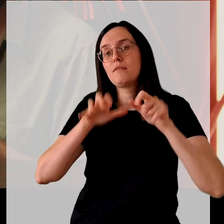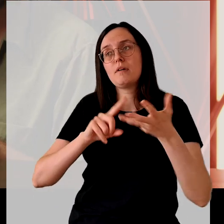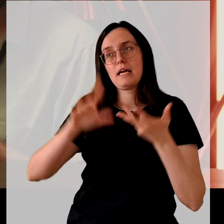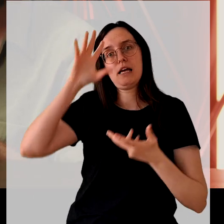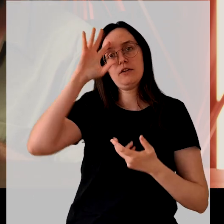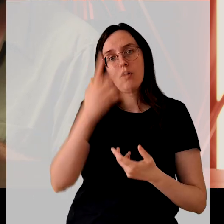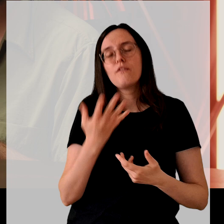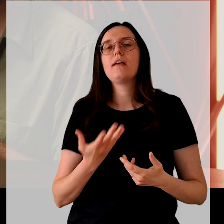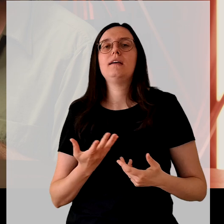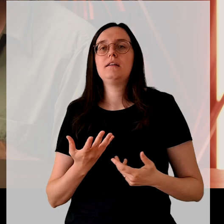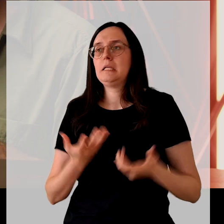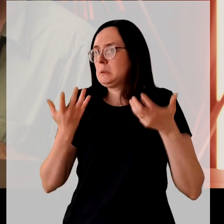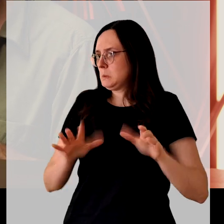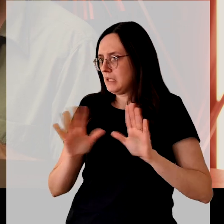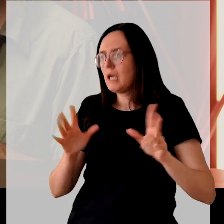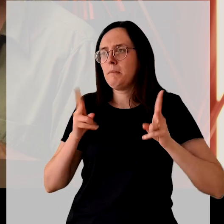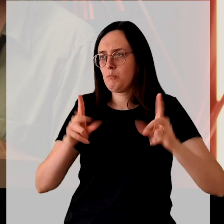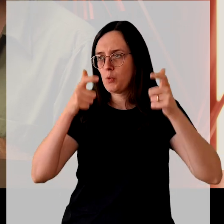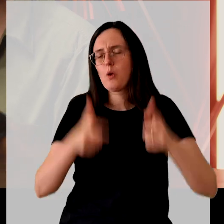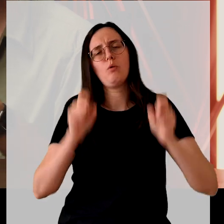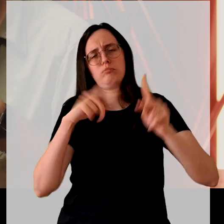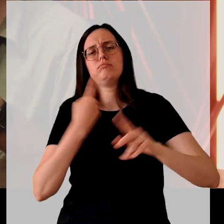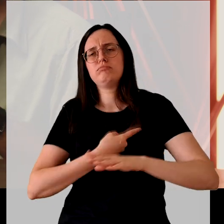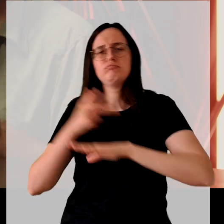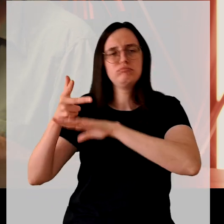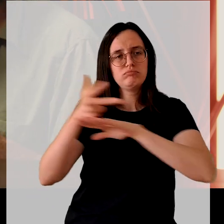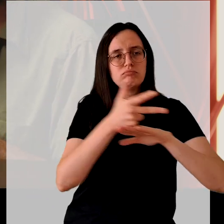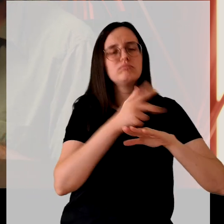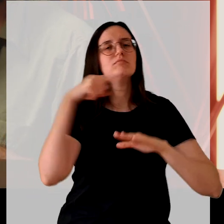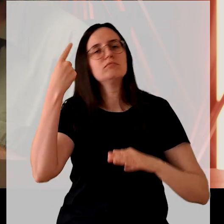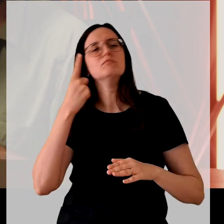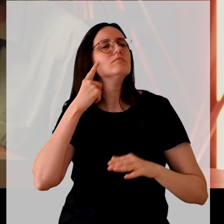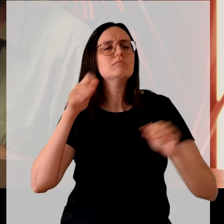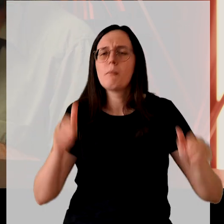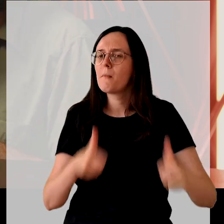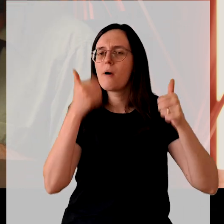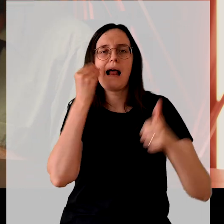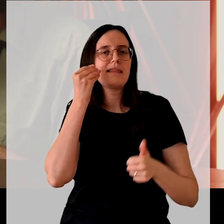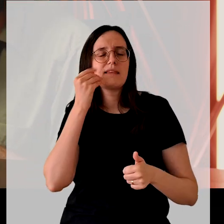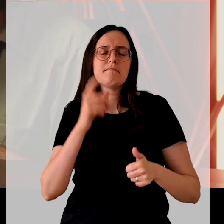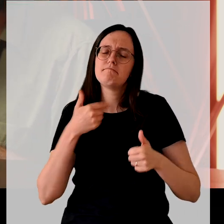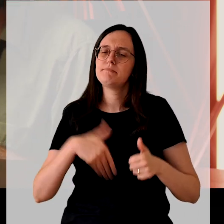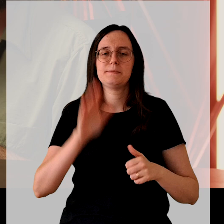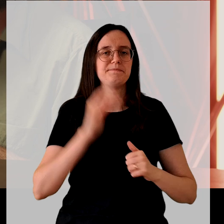dava para resolver. Não quer abrir mão disso, vamos lá, vamos fazer o som, vamos fazer o melhor que der, e foi.